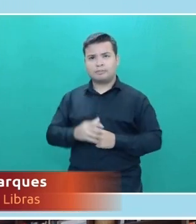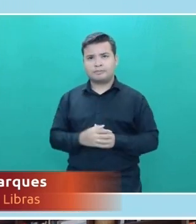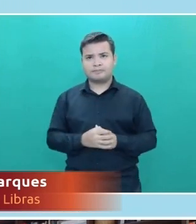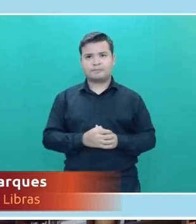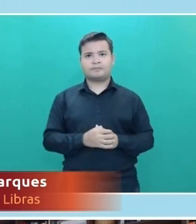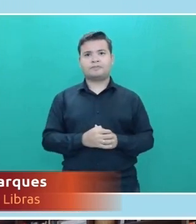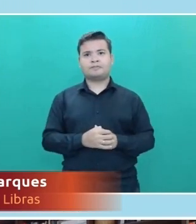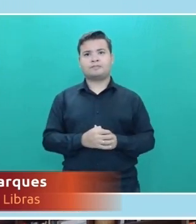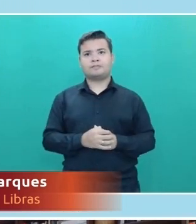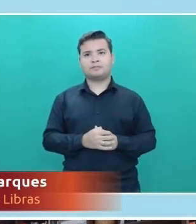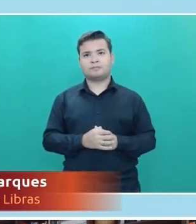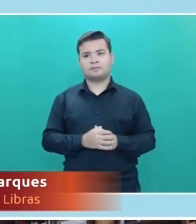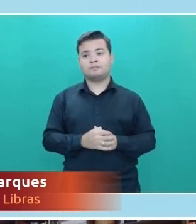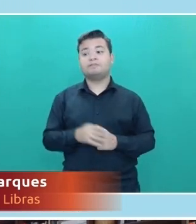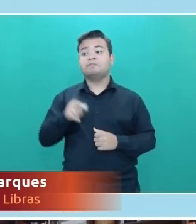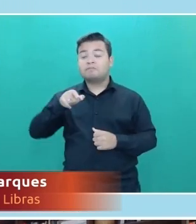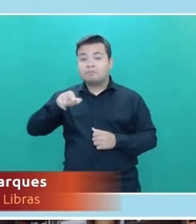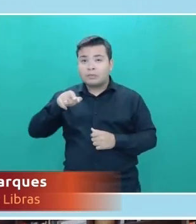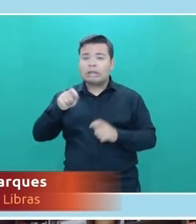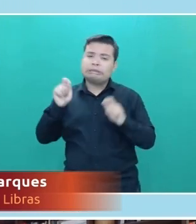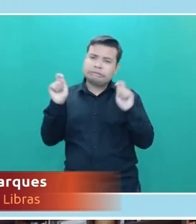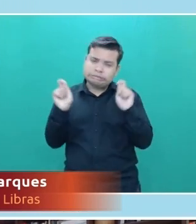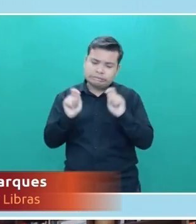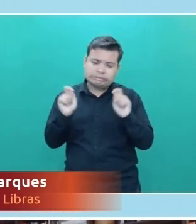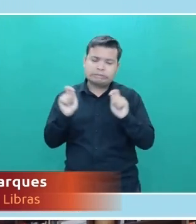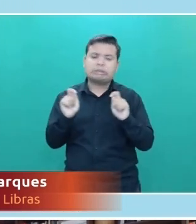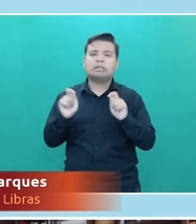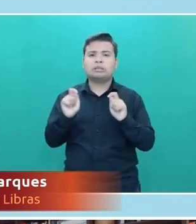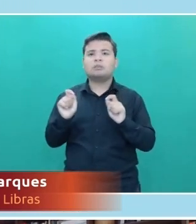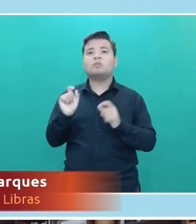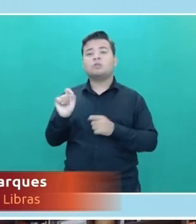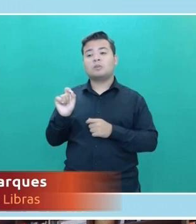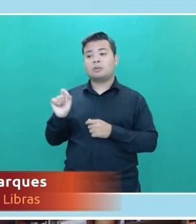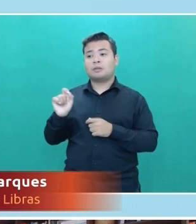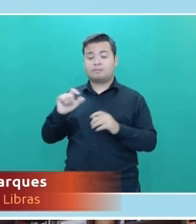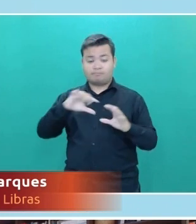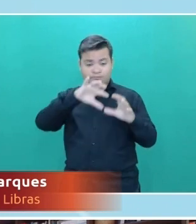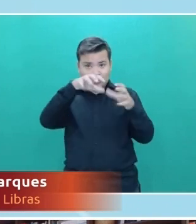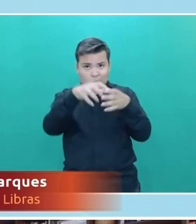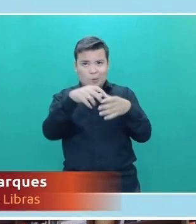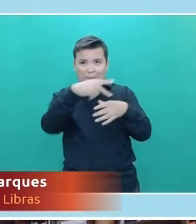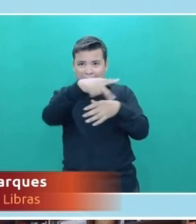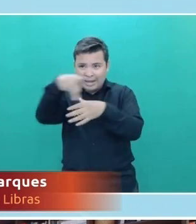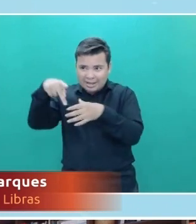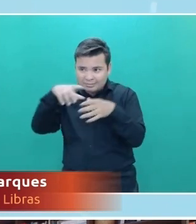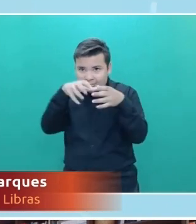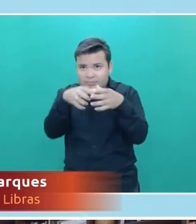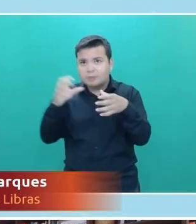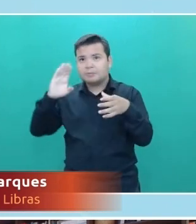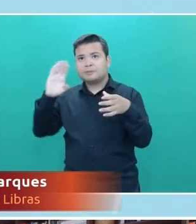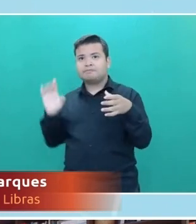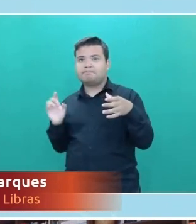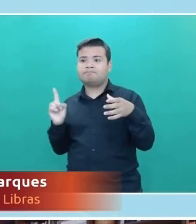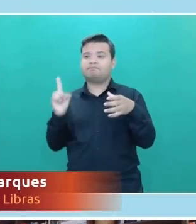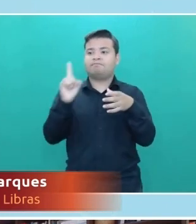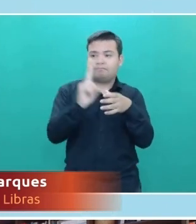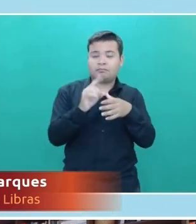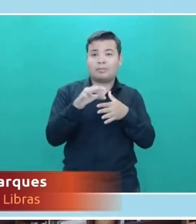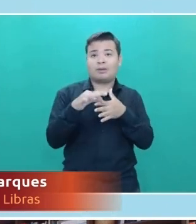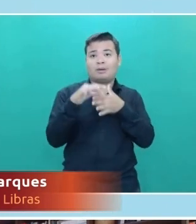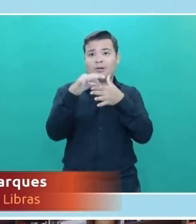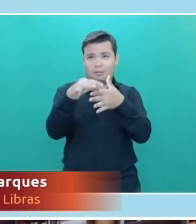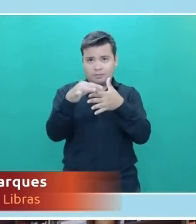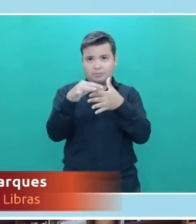se pode integrar, né, esses países em vários fóruns que não necessariamente são os.